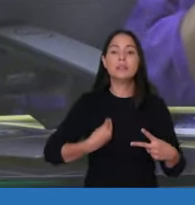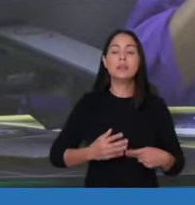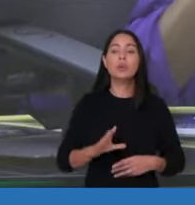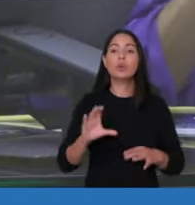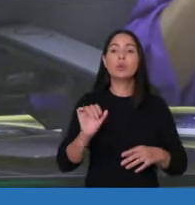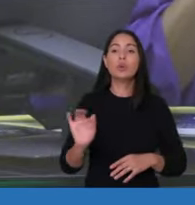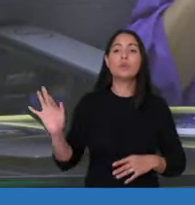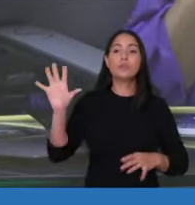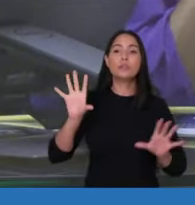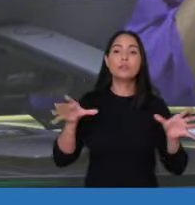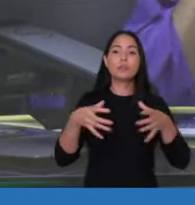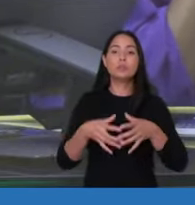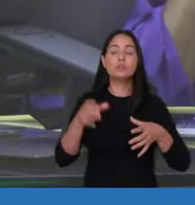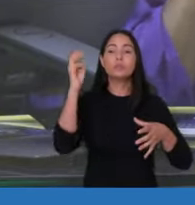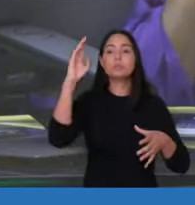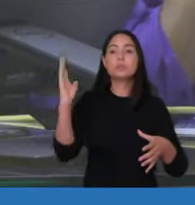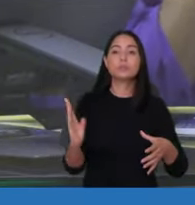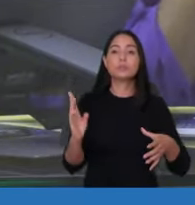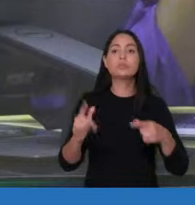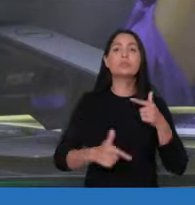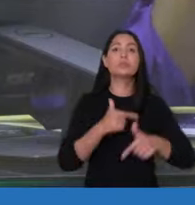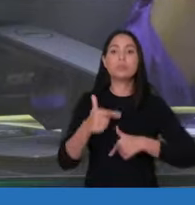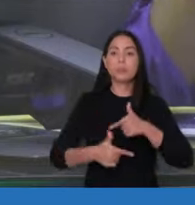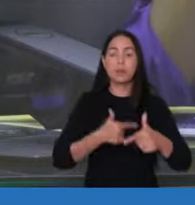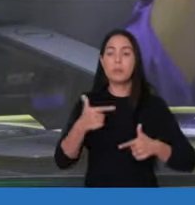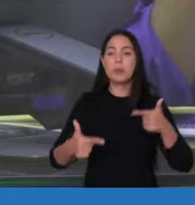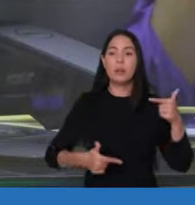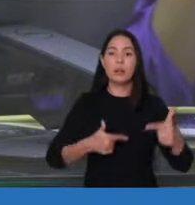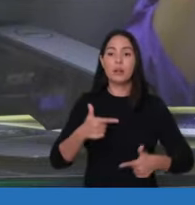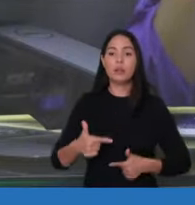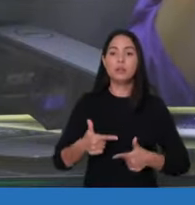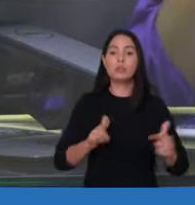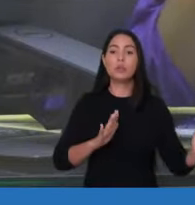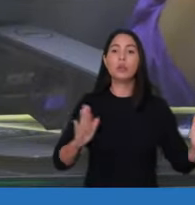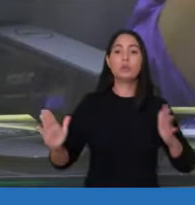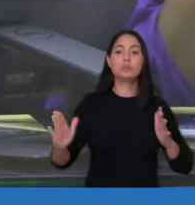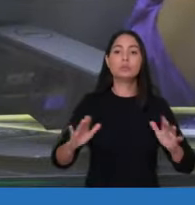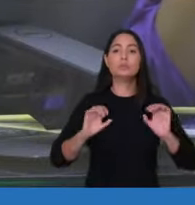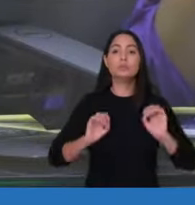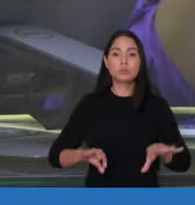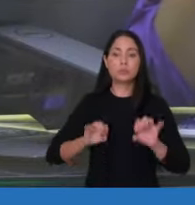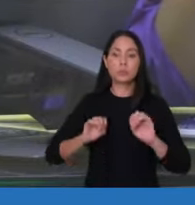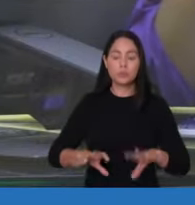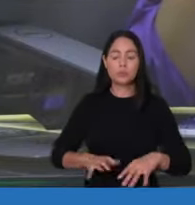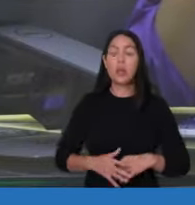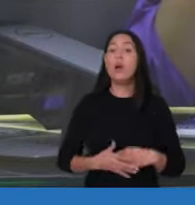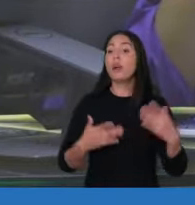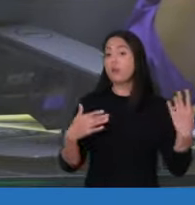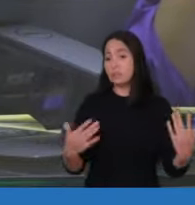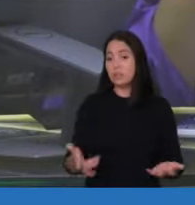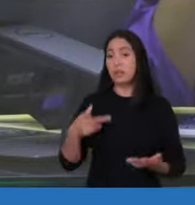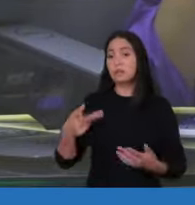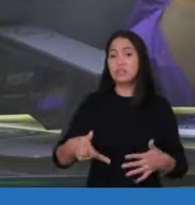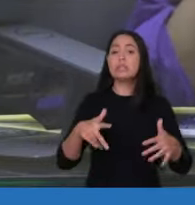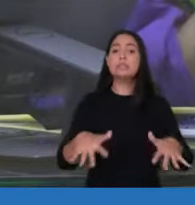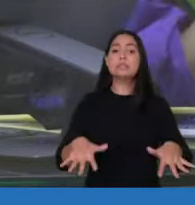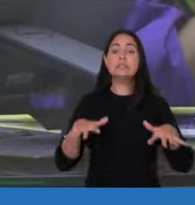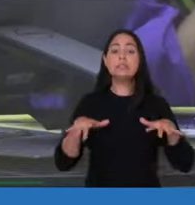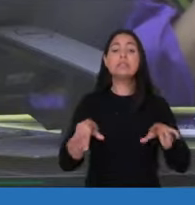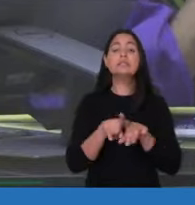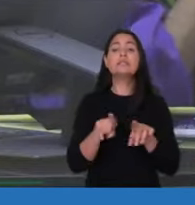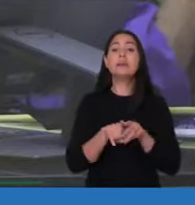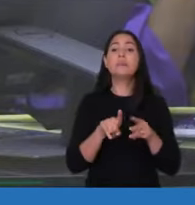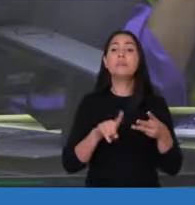Confederação Nacional dos Trabalhadores em Educação, que está presente nessa sessão, e também